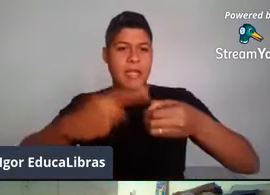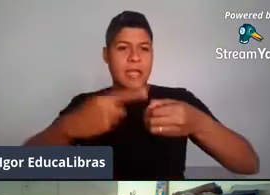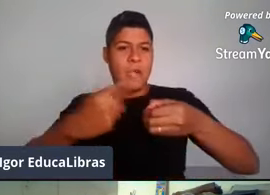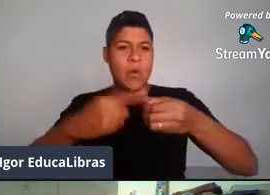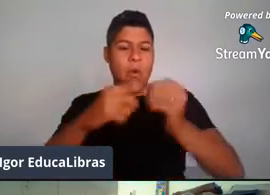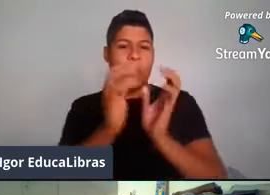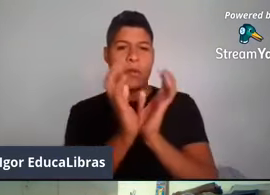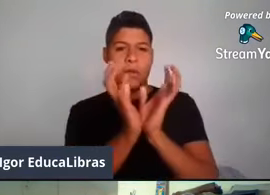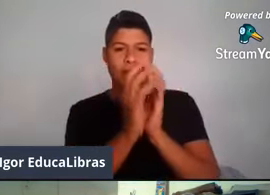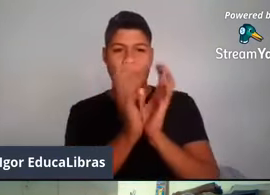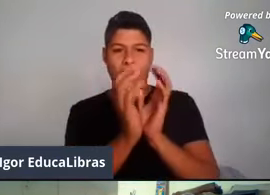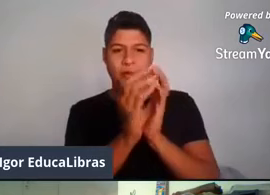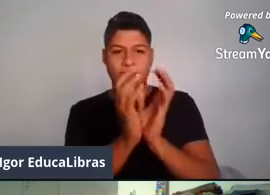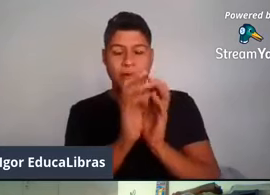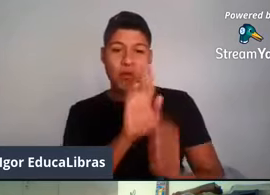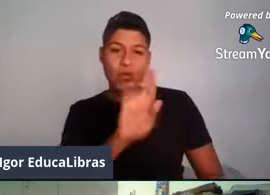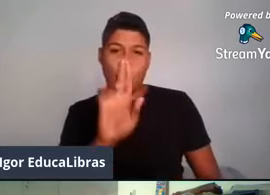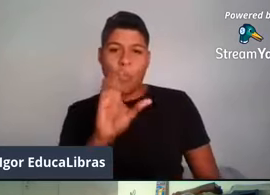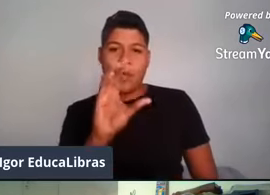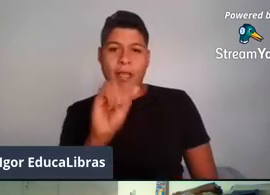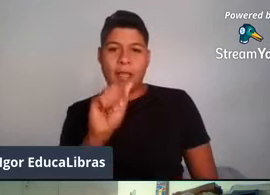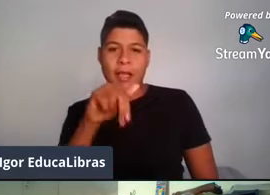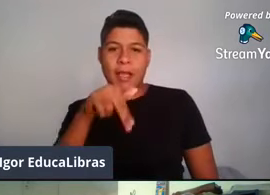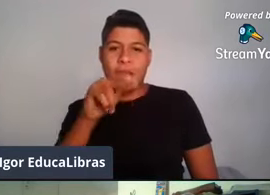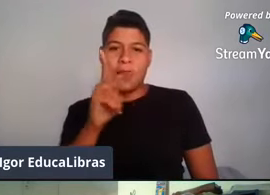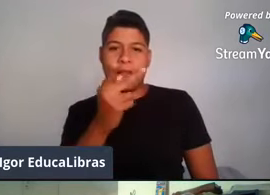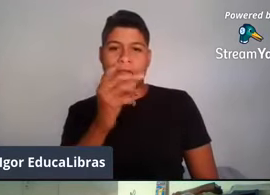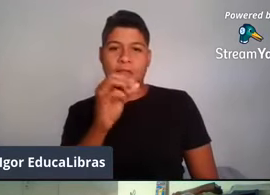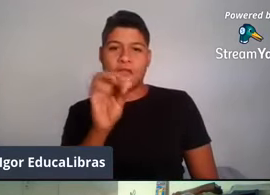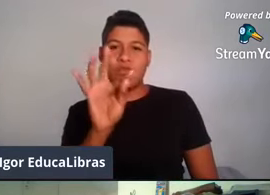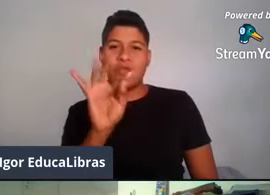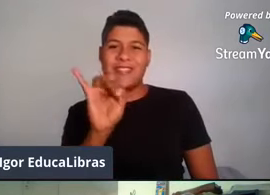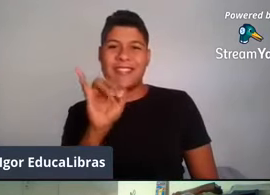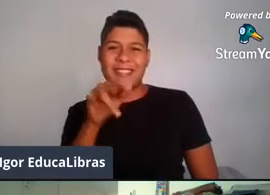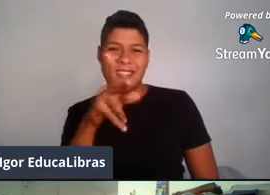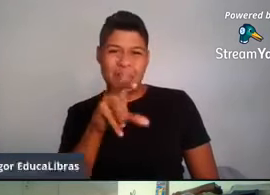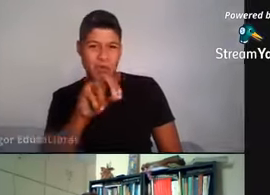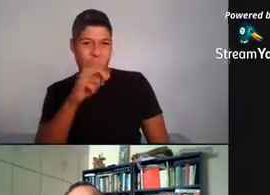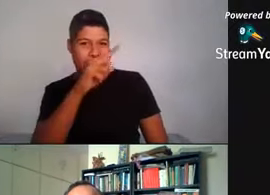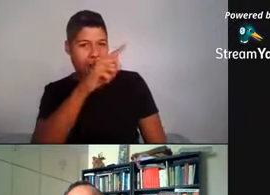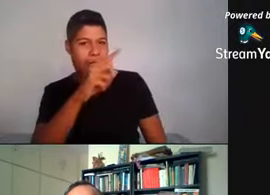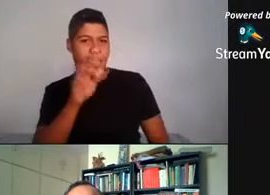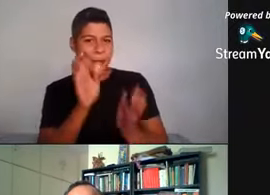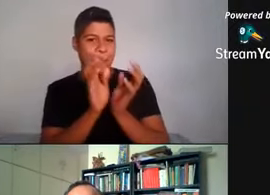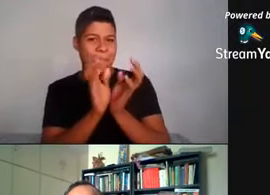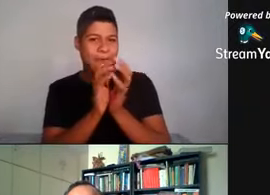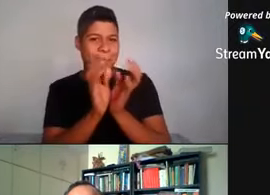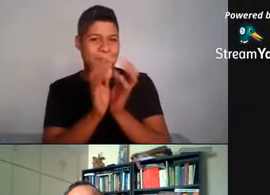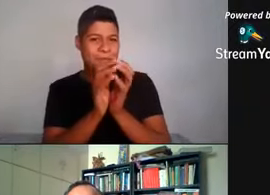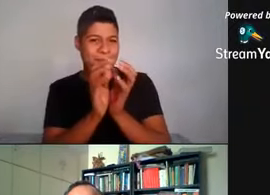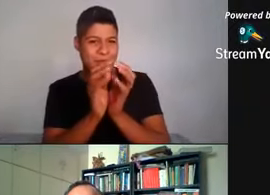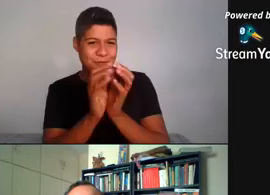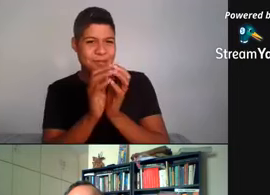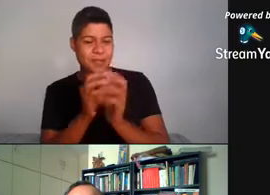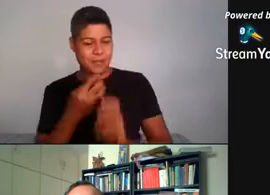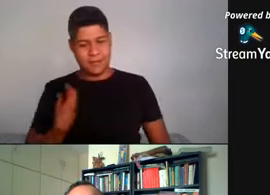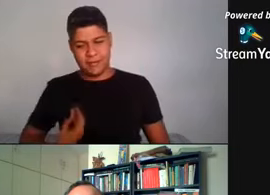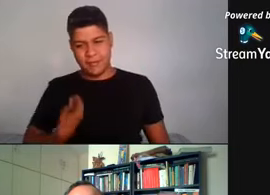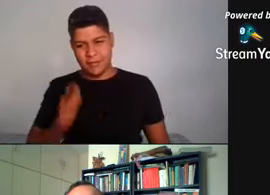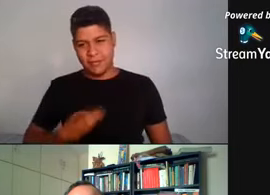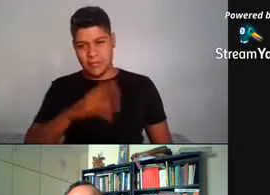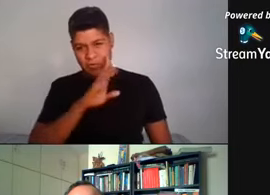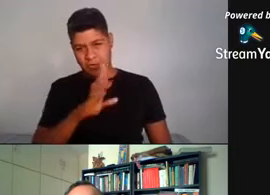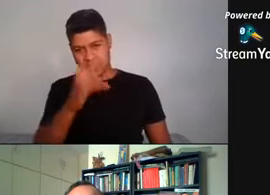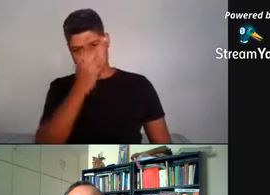chamada Canhotinho, acho que é por isso que eu sou canhota, para fazer jus à cidade, né, o nome da cidade.